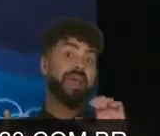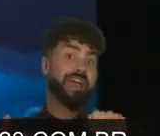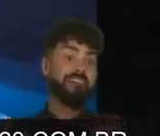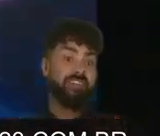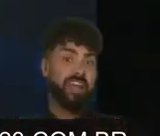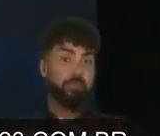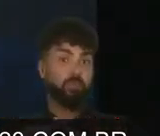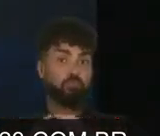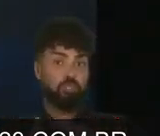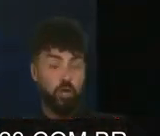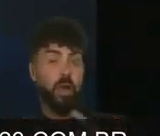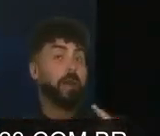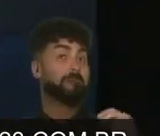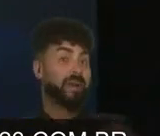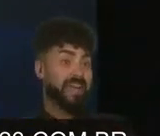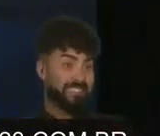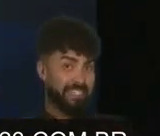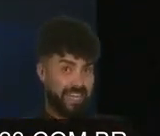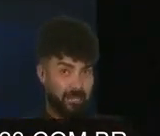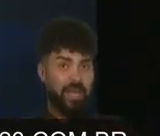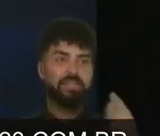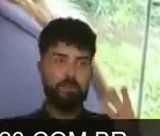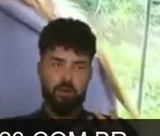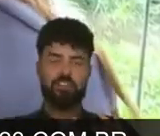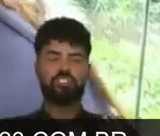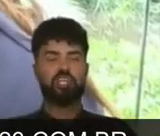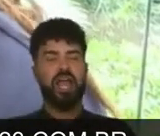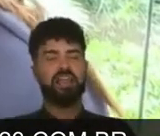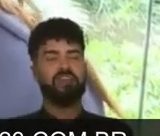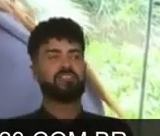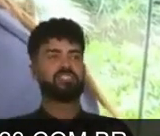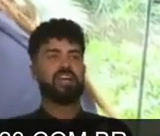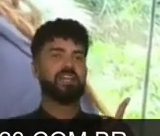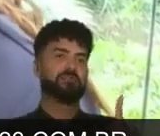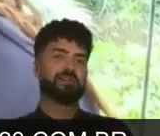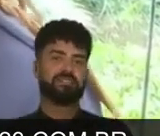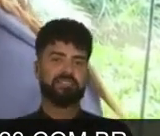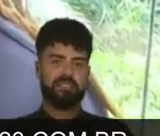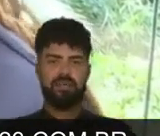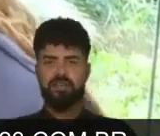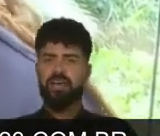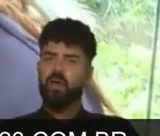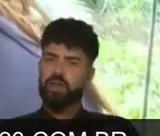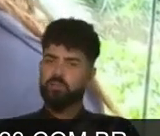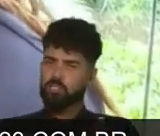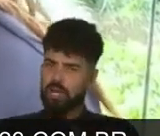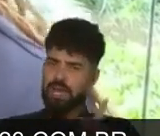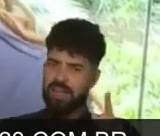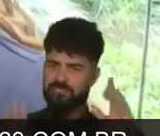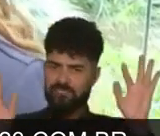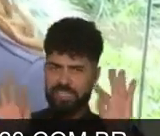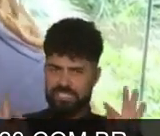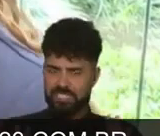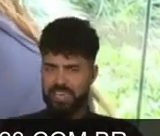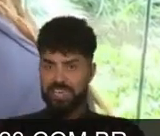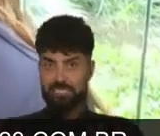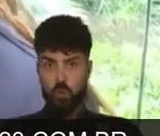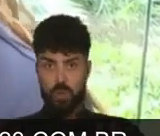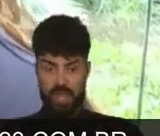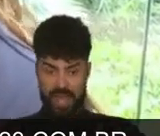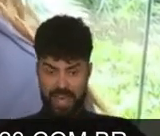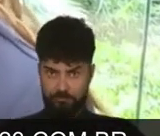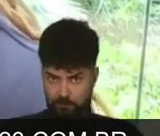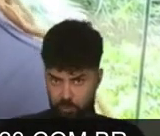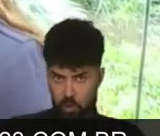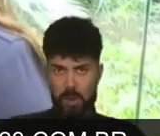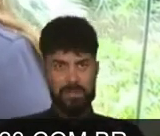o pan deste ano para chegar leve em Paris Mas o foco principal mesmo é chegar na competição feliz saudável para fazer o melhor para sair de lá